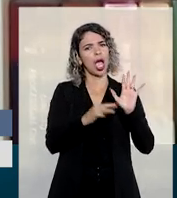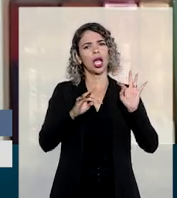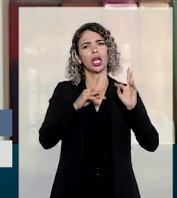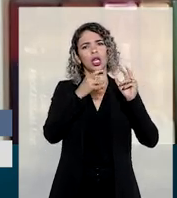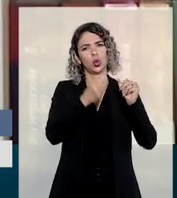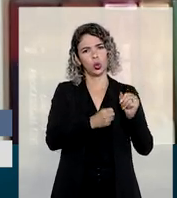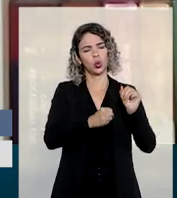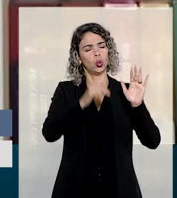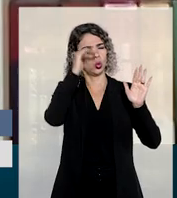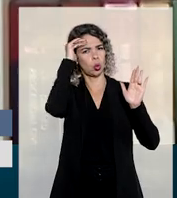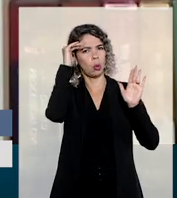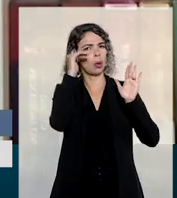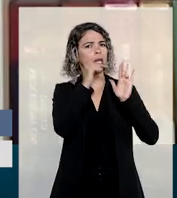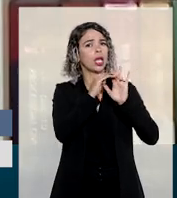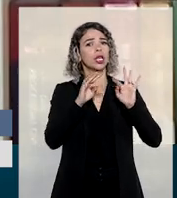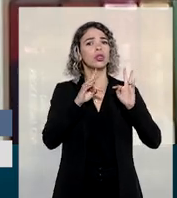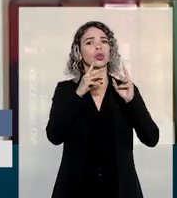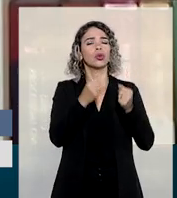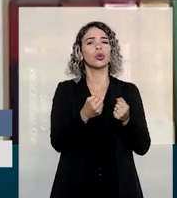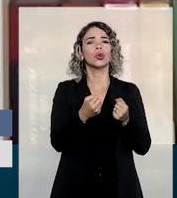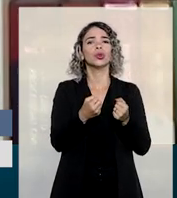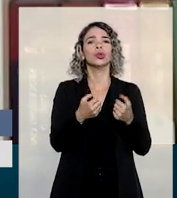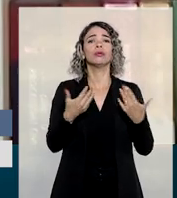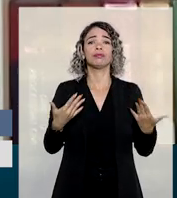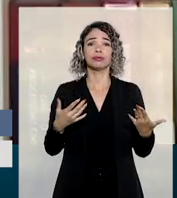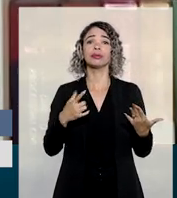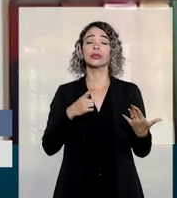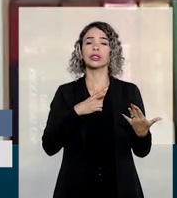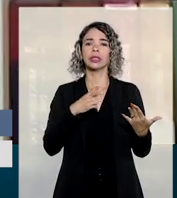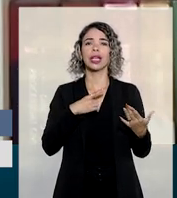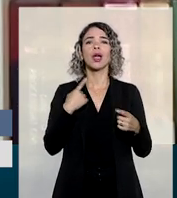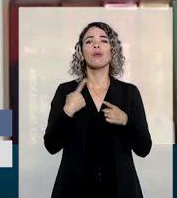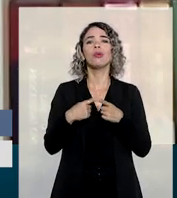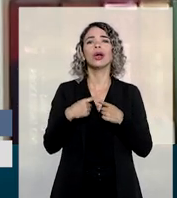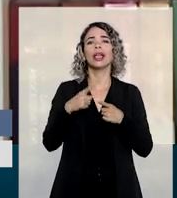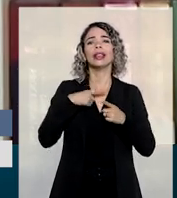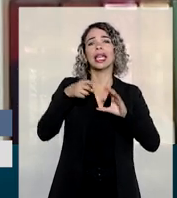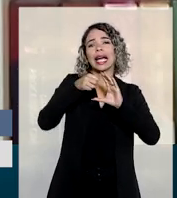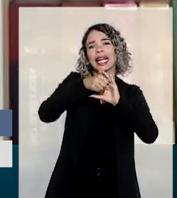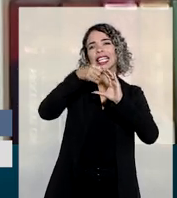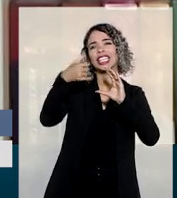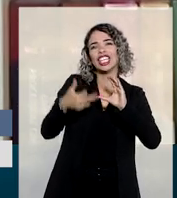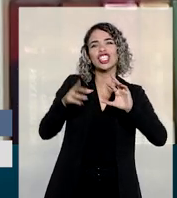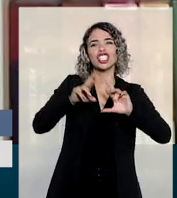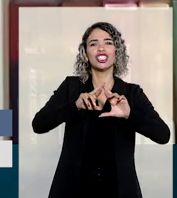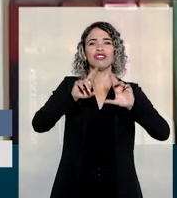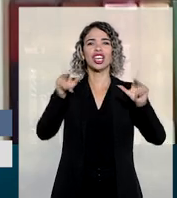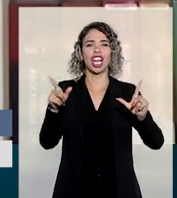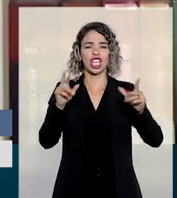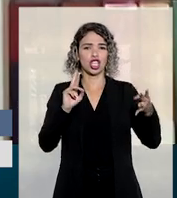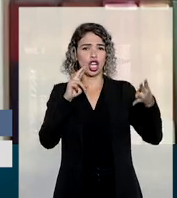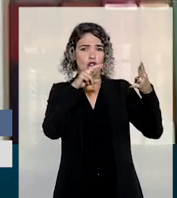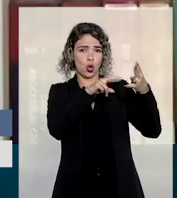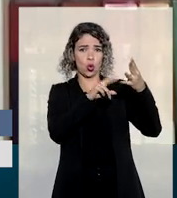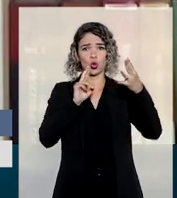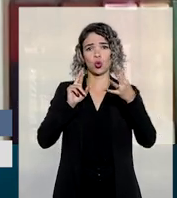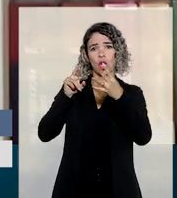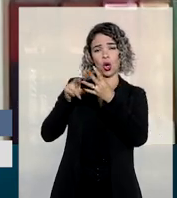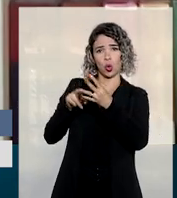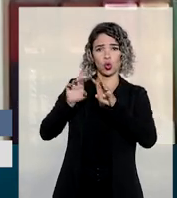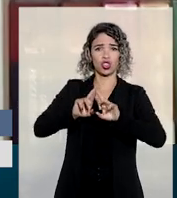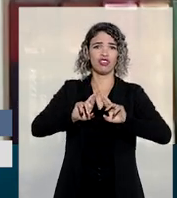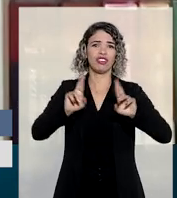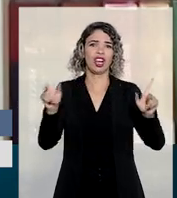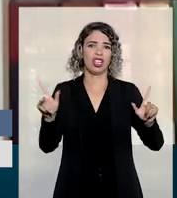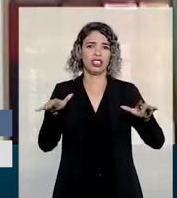que a própria lei estabelece, pela peculiaridade desses recursos, né, são recursos que são direcionados ao mesmo